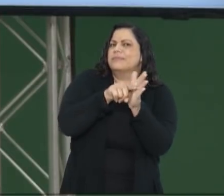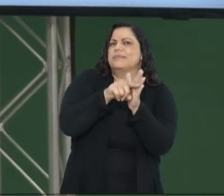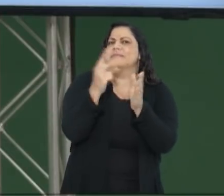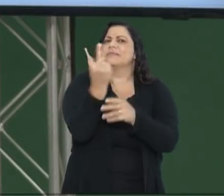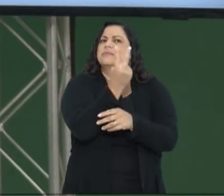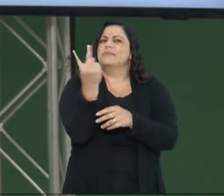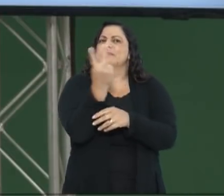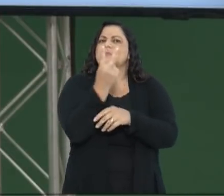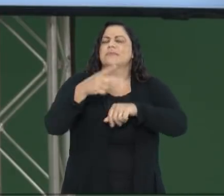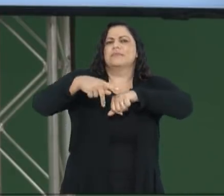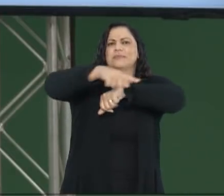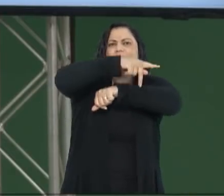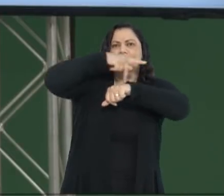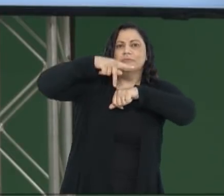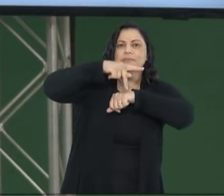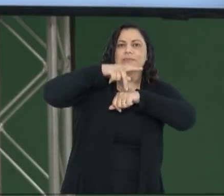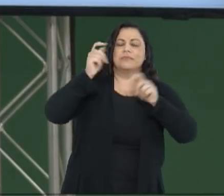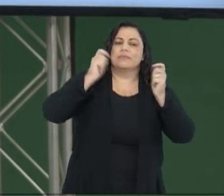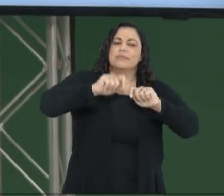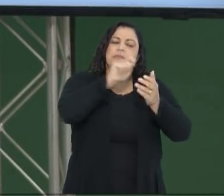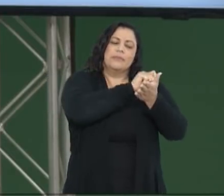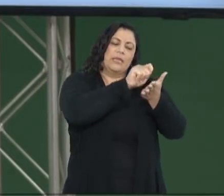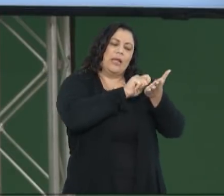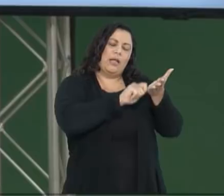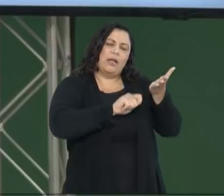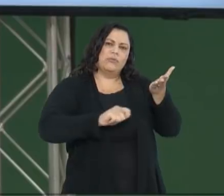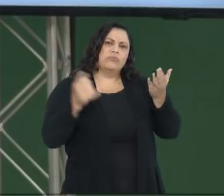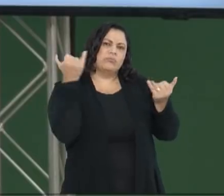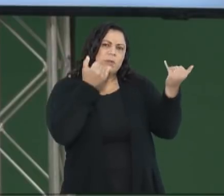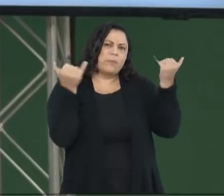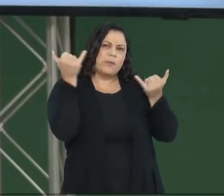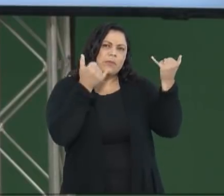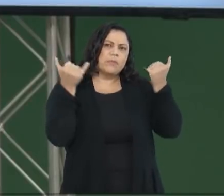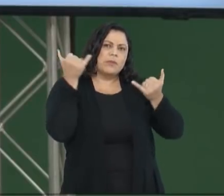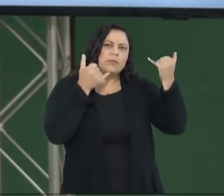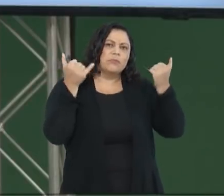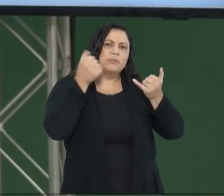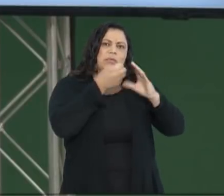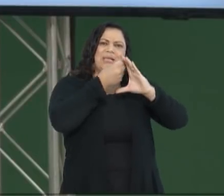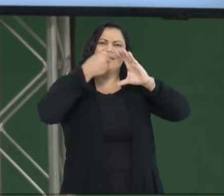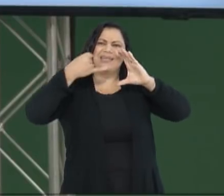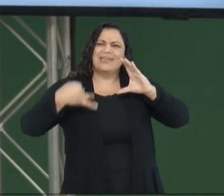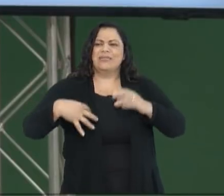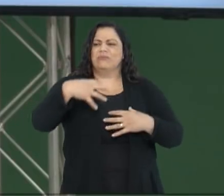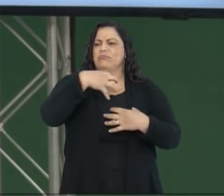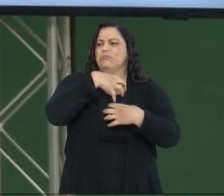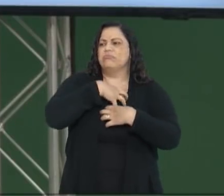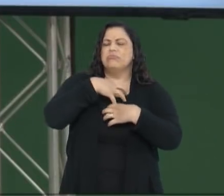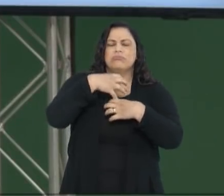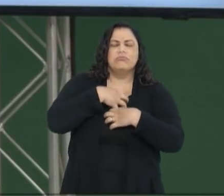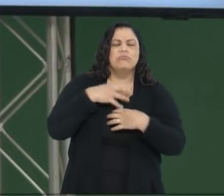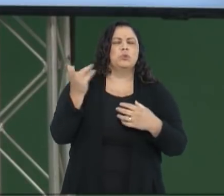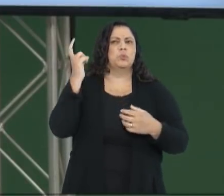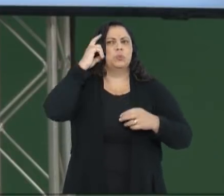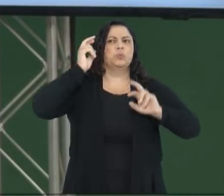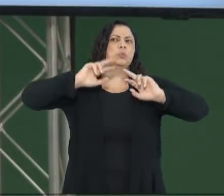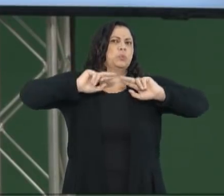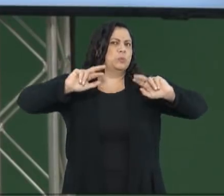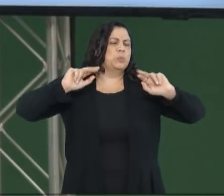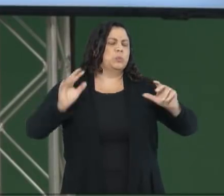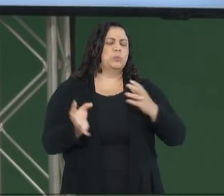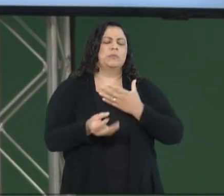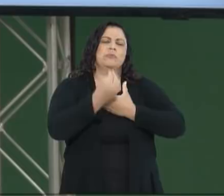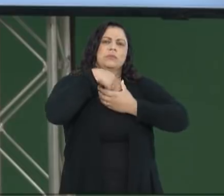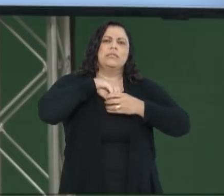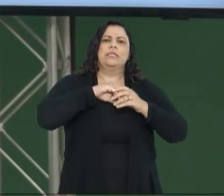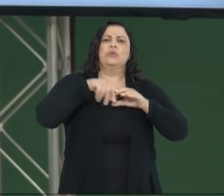países. Anotem as informações que vocês encontraram ali, características, modos de viver desses países e em seguida vocês